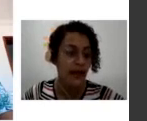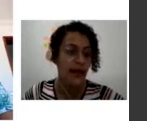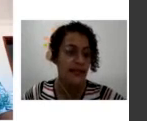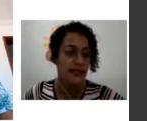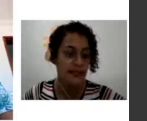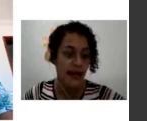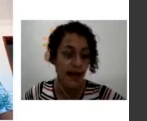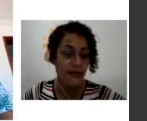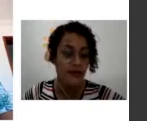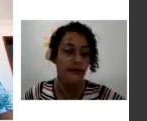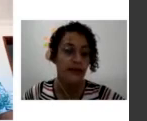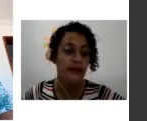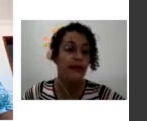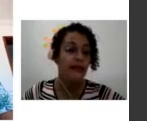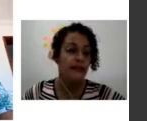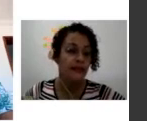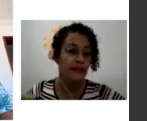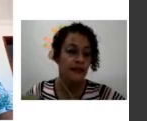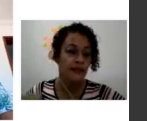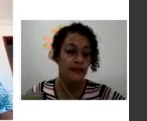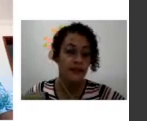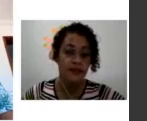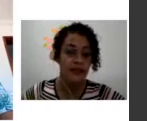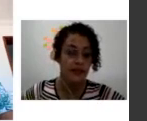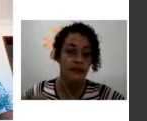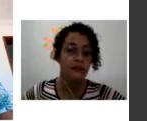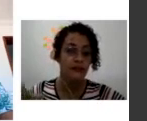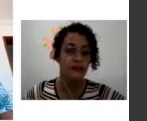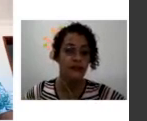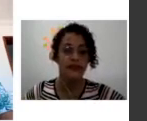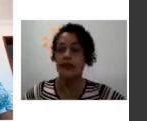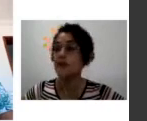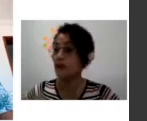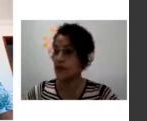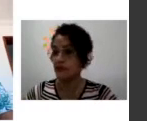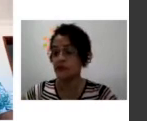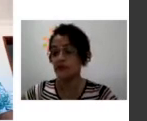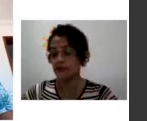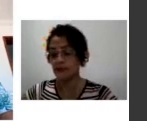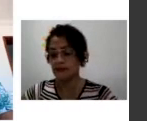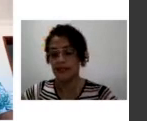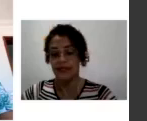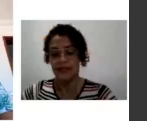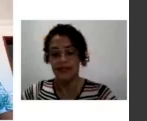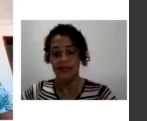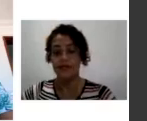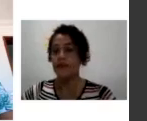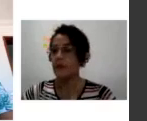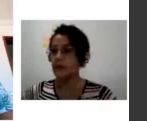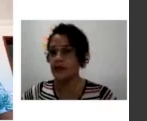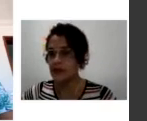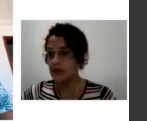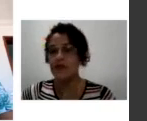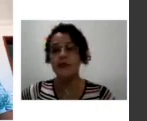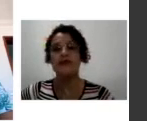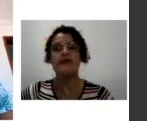cognitivo acerca da arte, né, que nos guia enquanto humanidade pelo viés da filosofia. E daí a gente